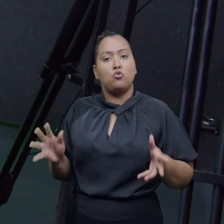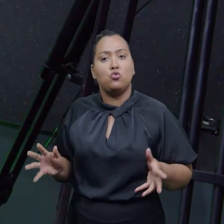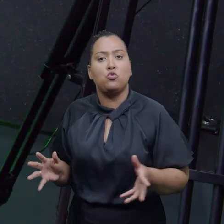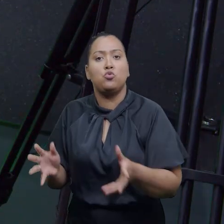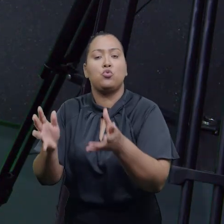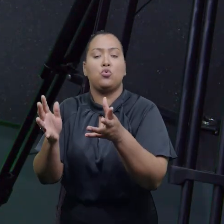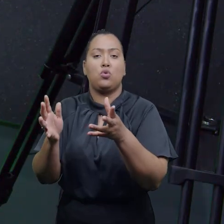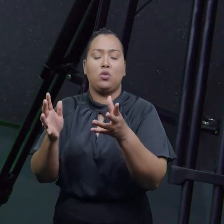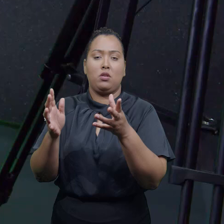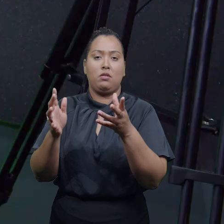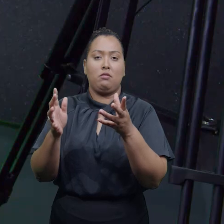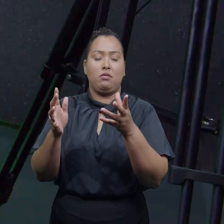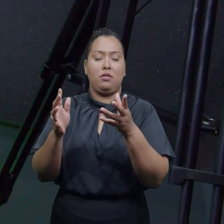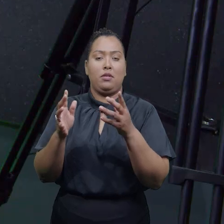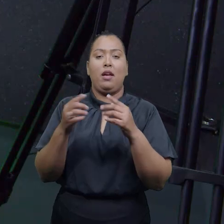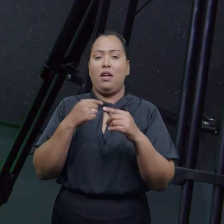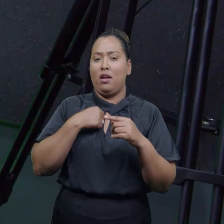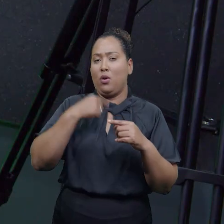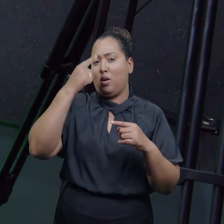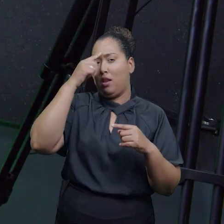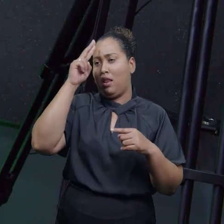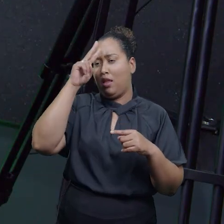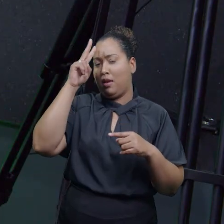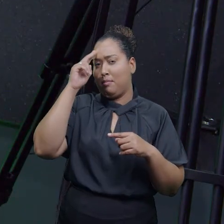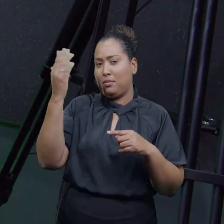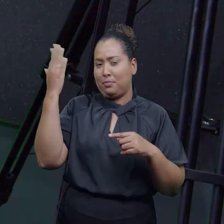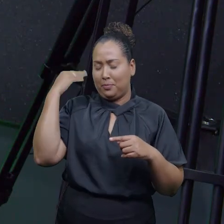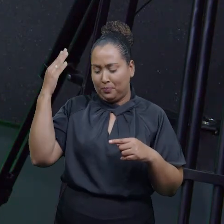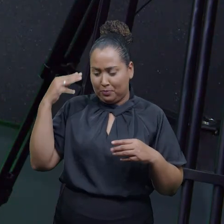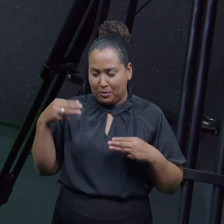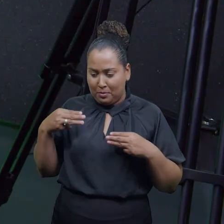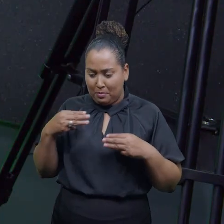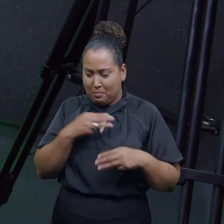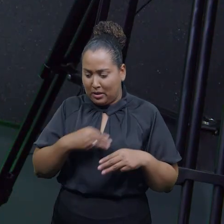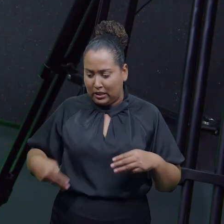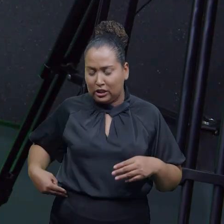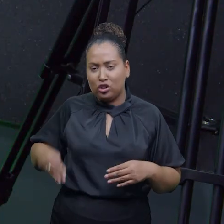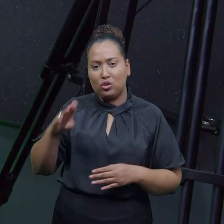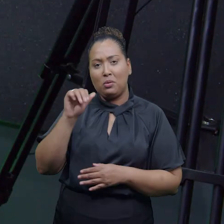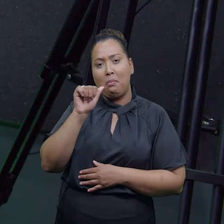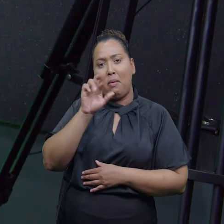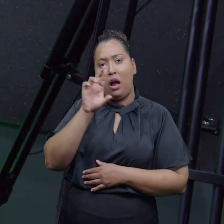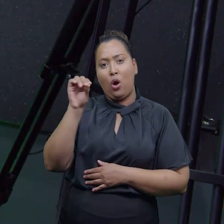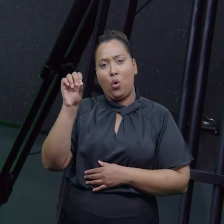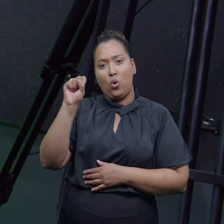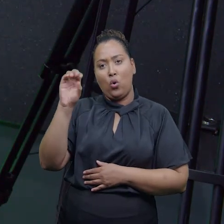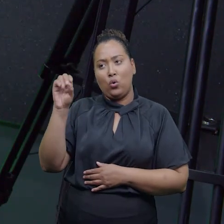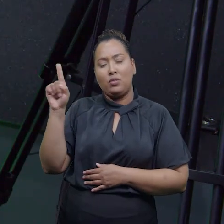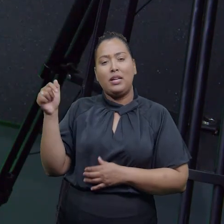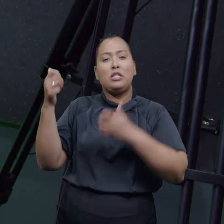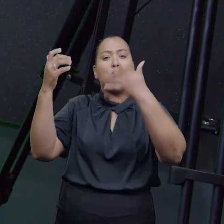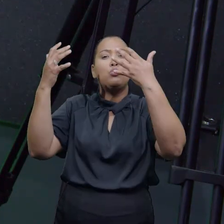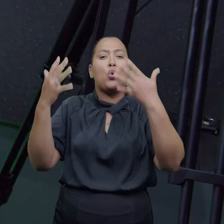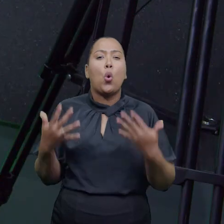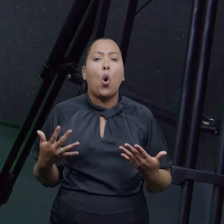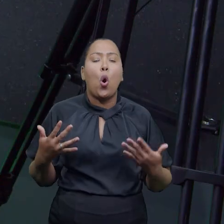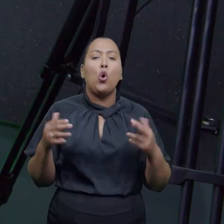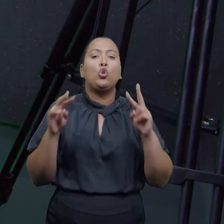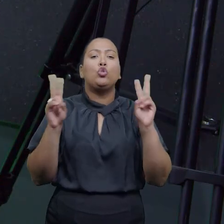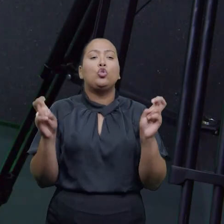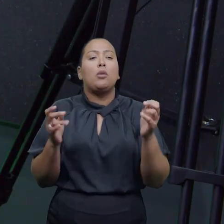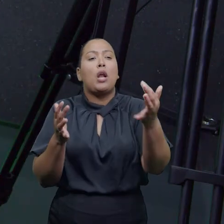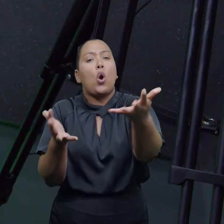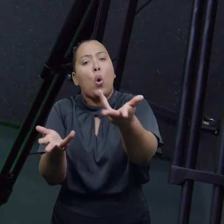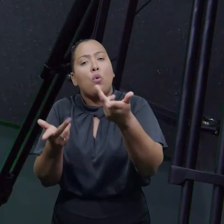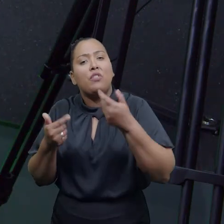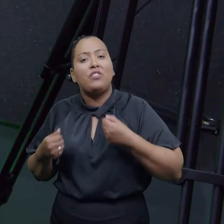ele. Eu me recordo que o ministro Barroso fez uma espécie de exortação, de